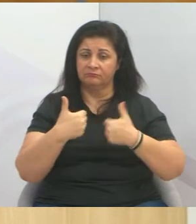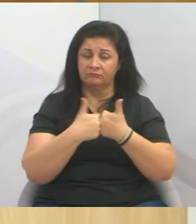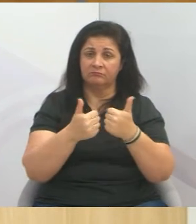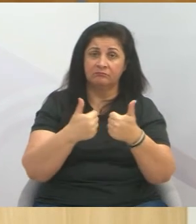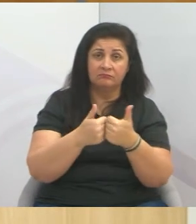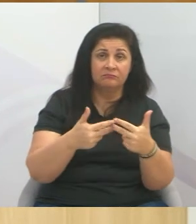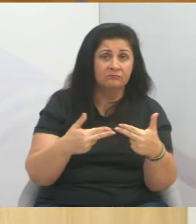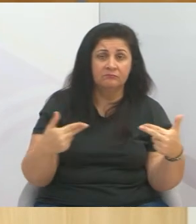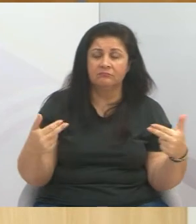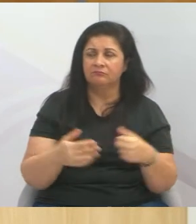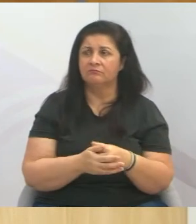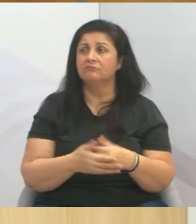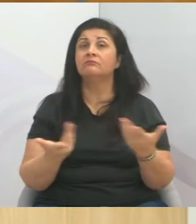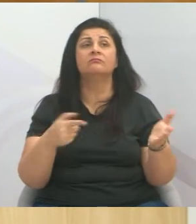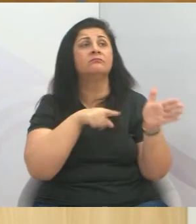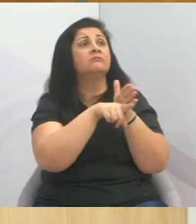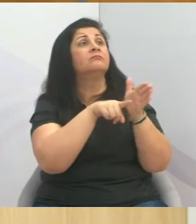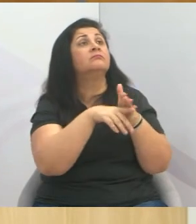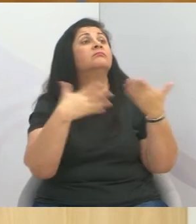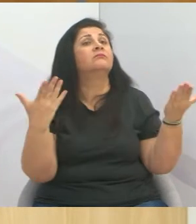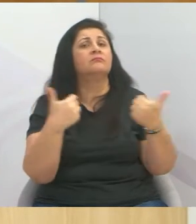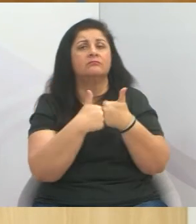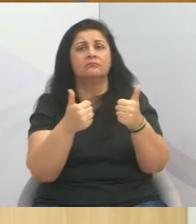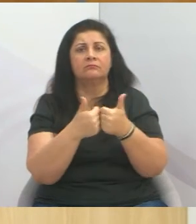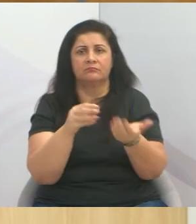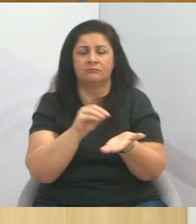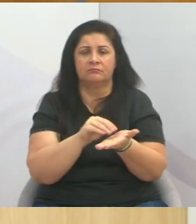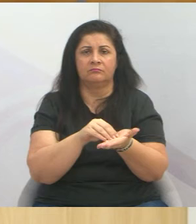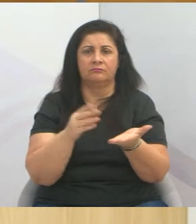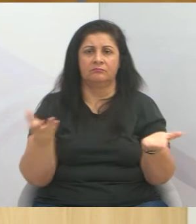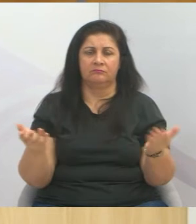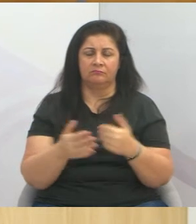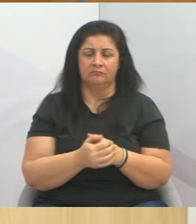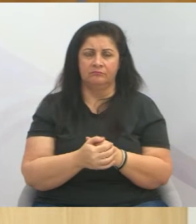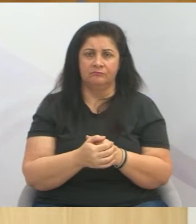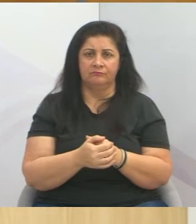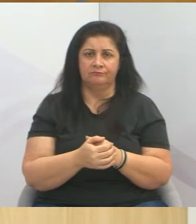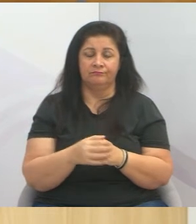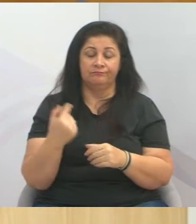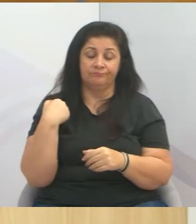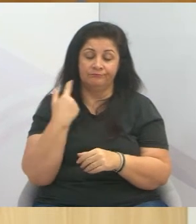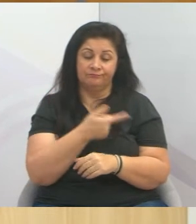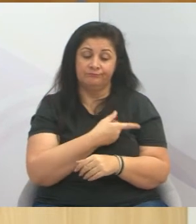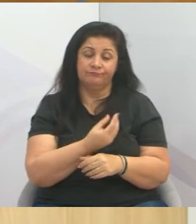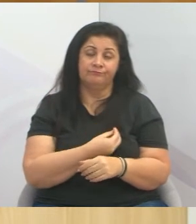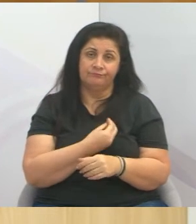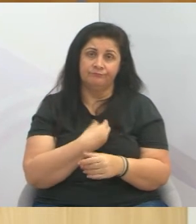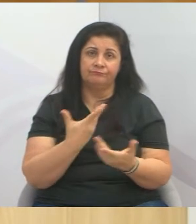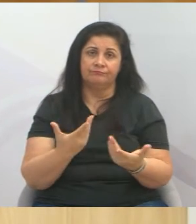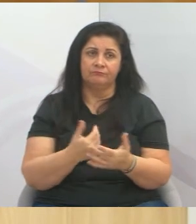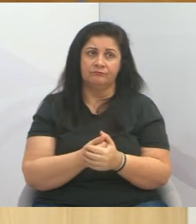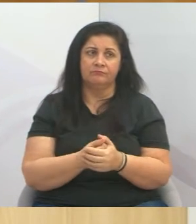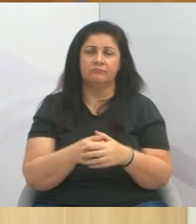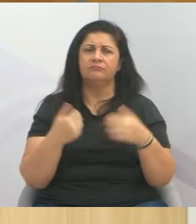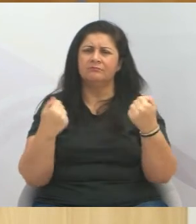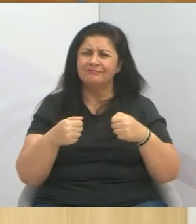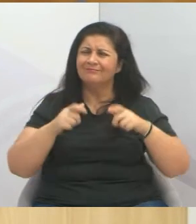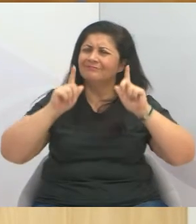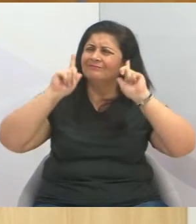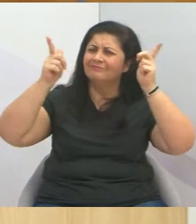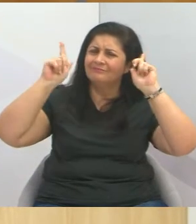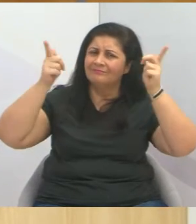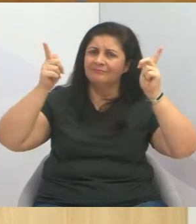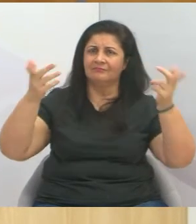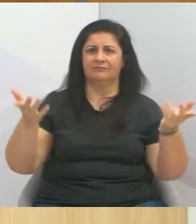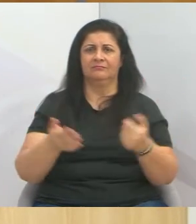cobra demais Cadê o ônibus que tá faltando né Essa é a realidade que nós estamos vendo Jaqueline tempo de cobrar viu aí vai ter que fazer uma campanha